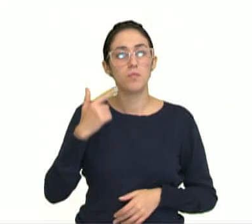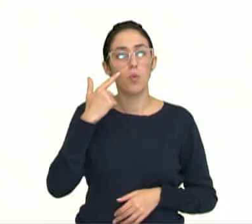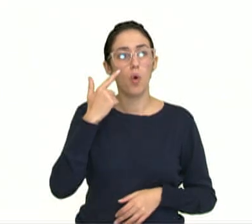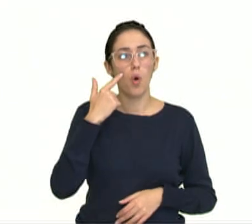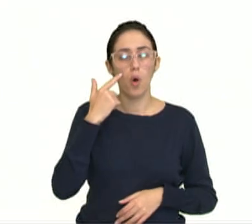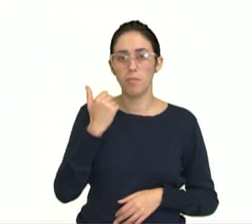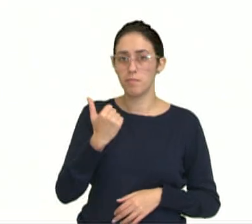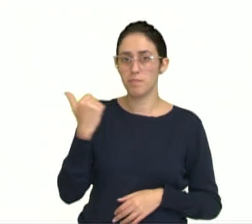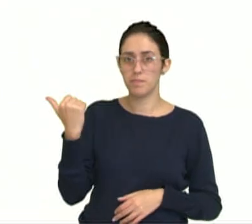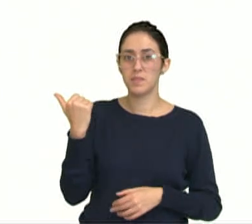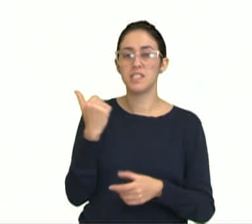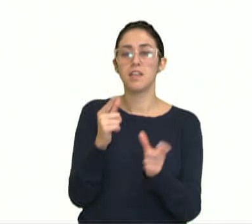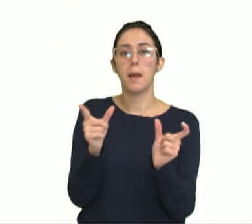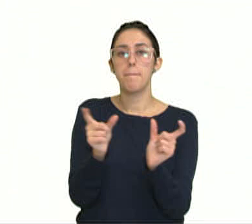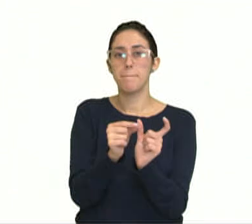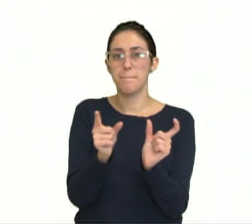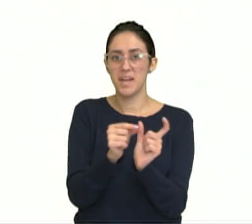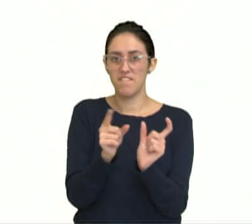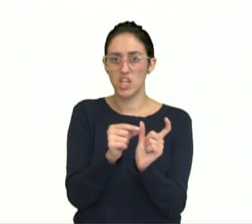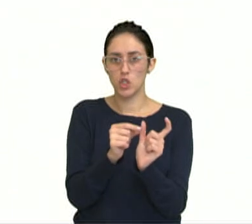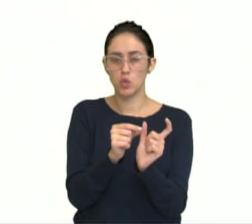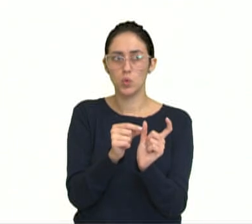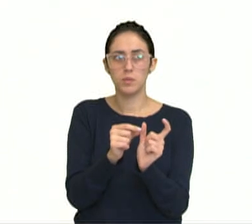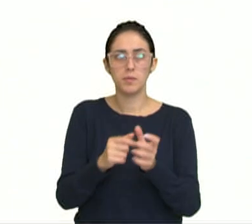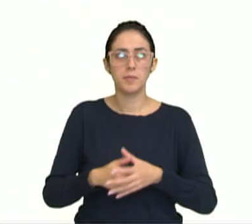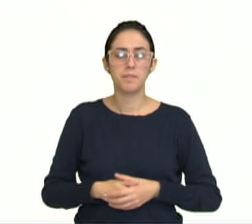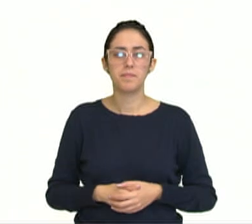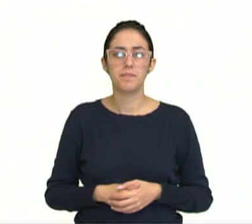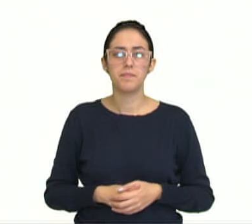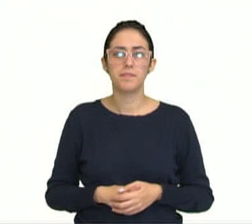dos prefixos. Aqui eu tenho um exemplo dos prefixos. Opa, perdão.